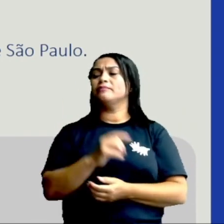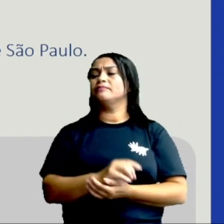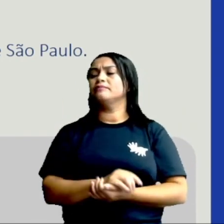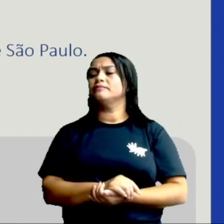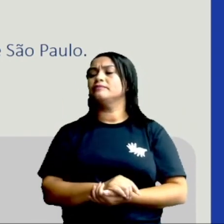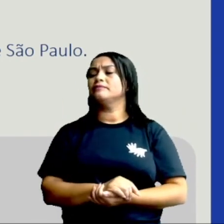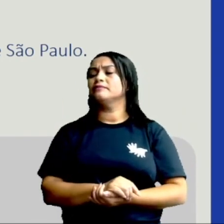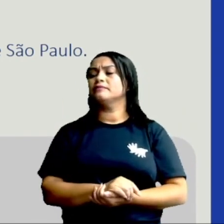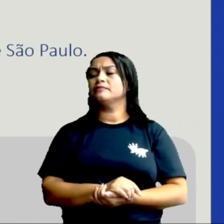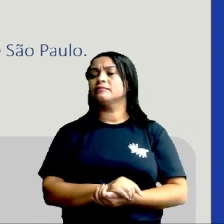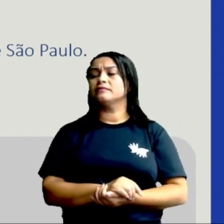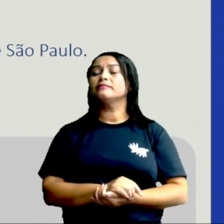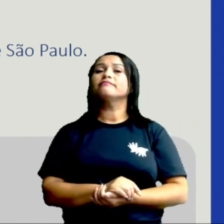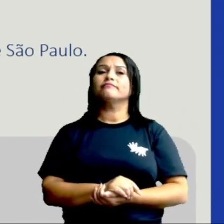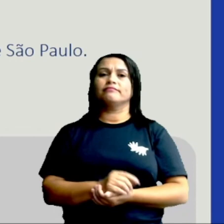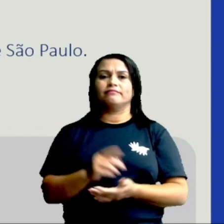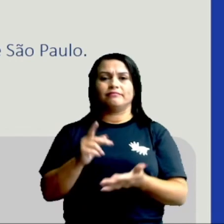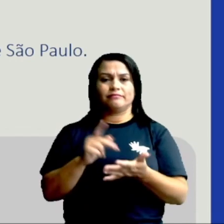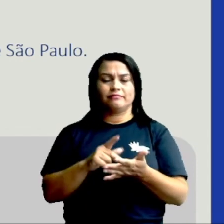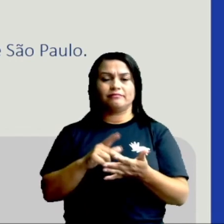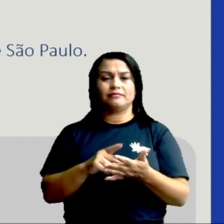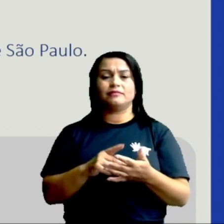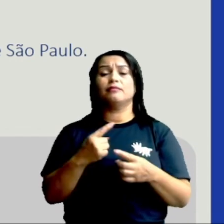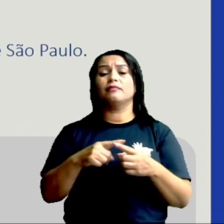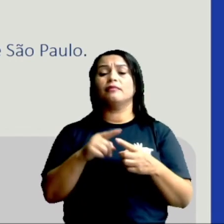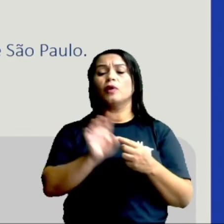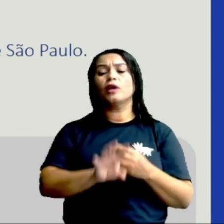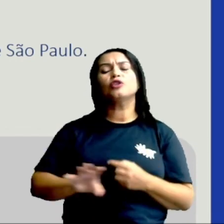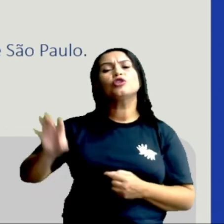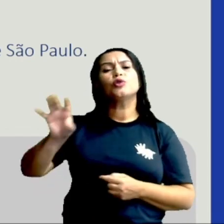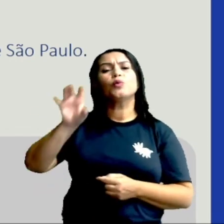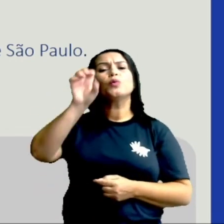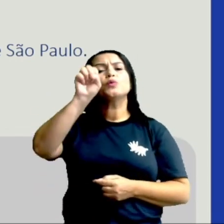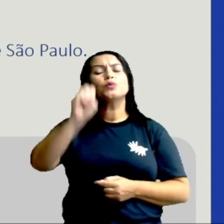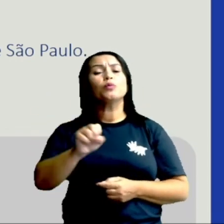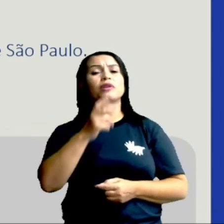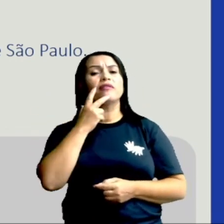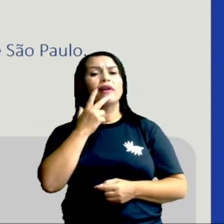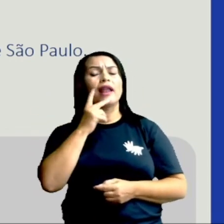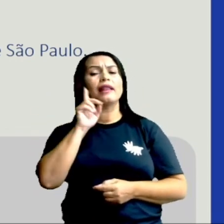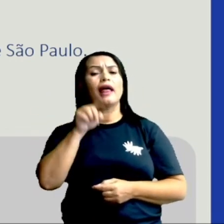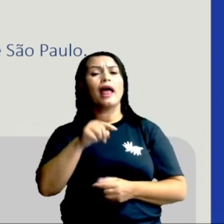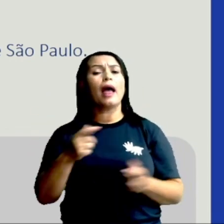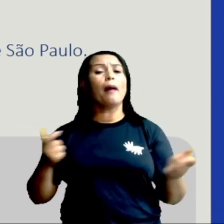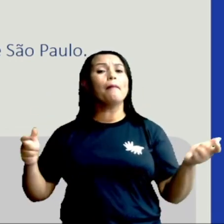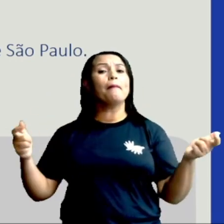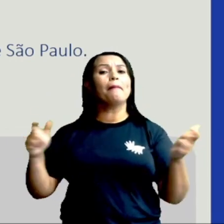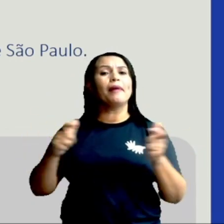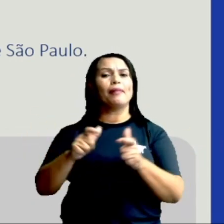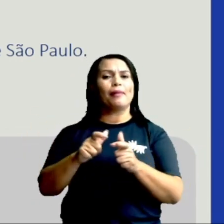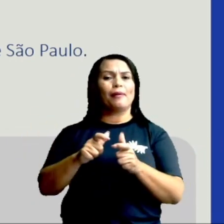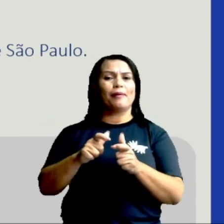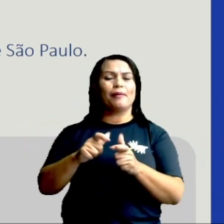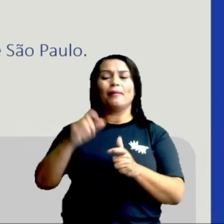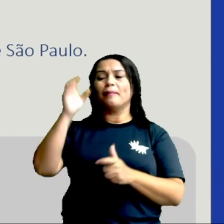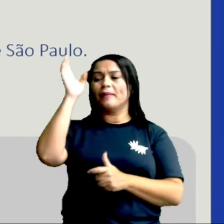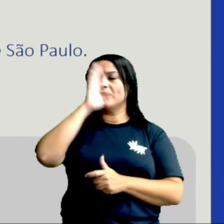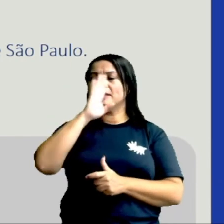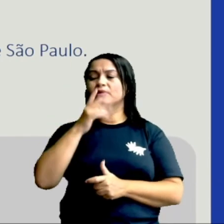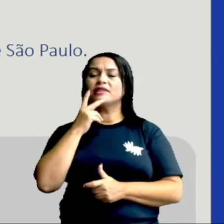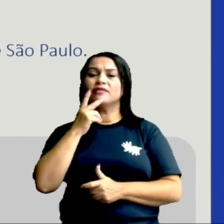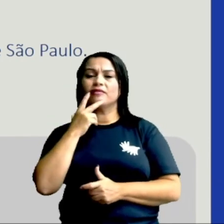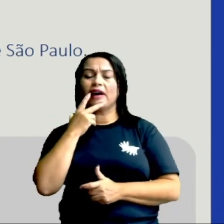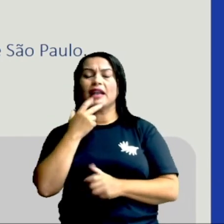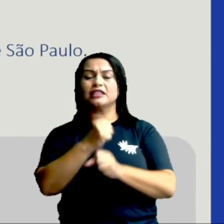aí? Pois é, gente. A região sul, como eu acabei de falar, ela é a menor região brasileira, tá? Quando a gente fala